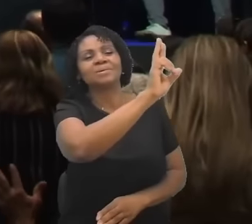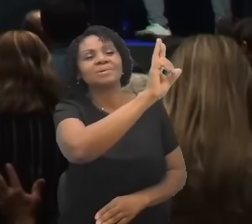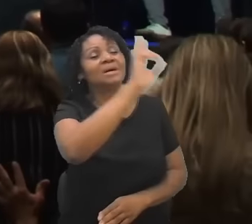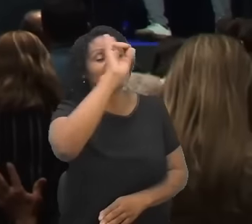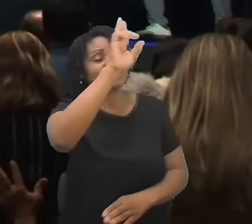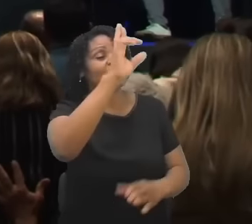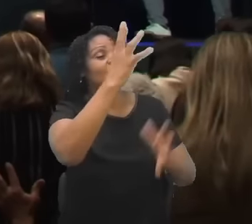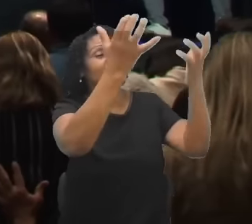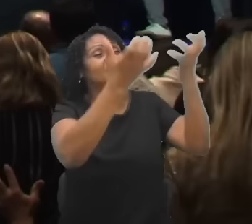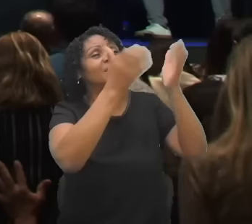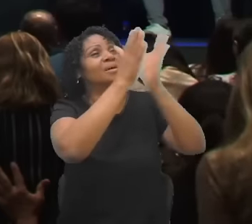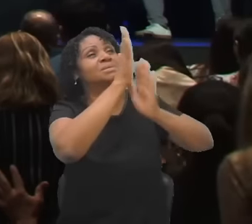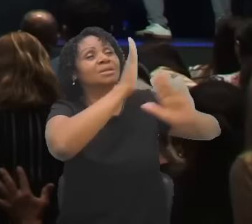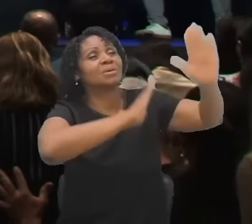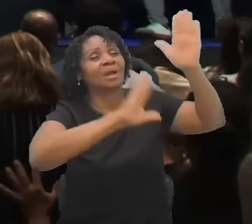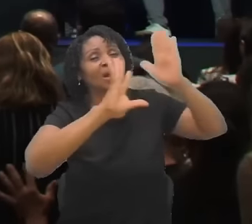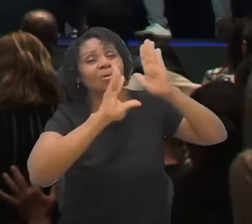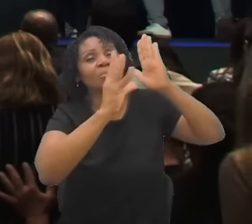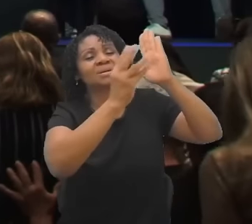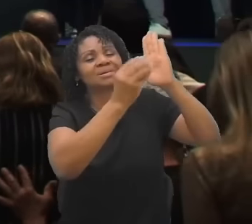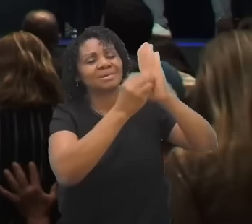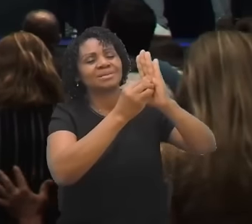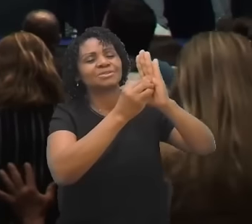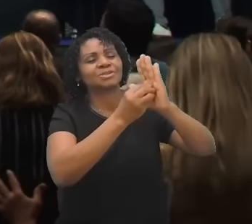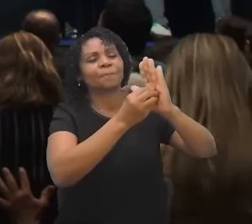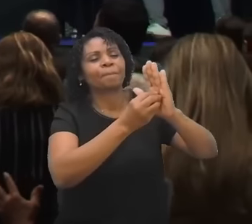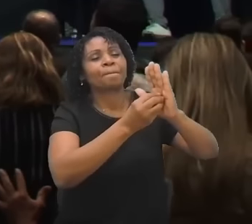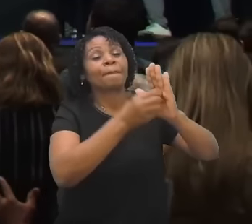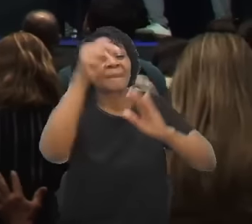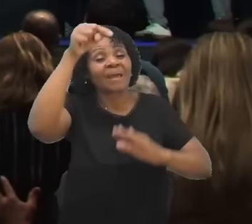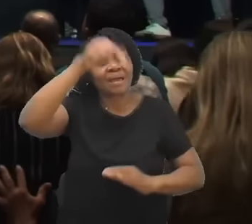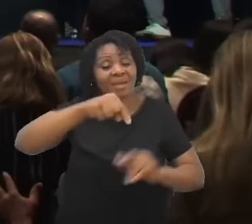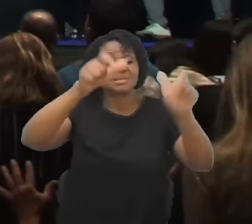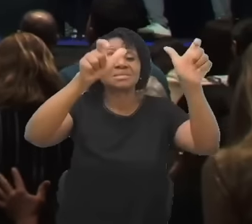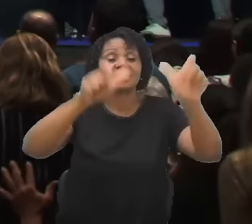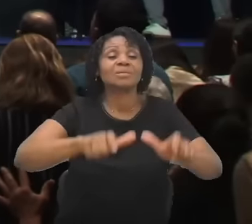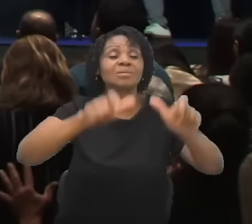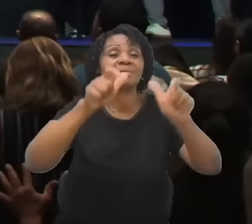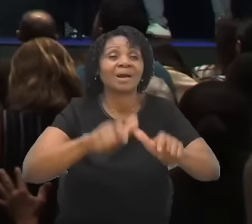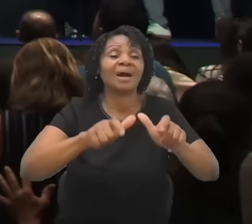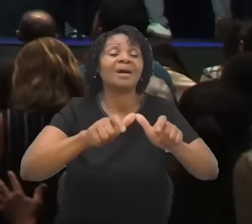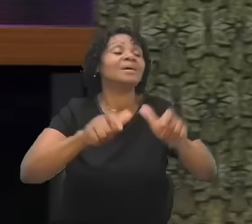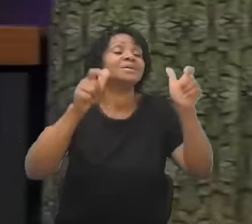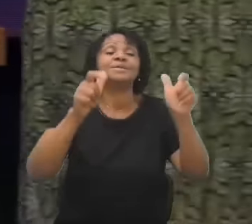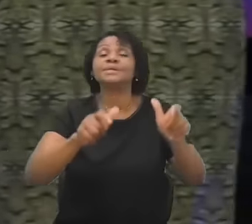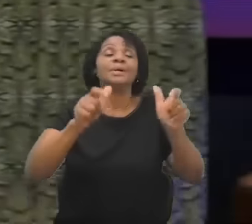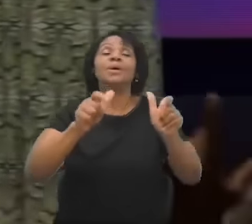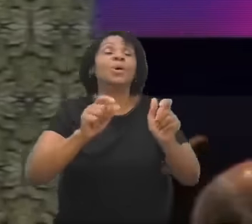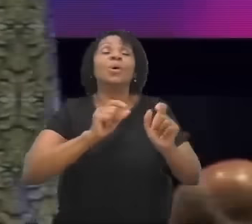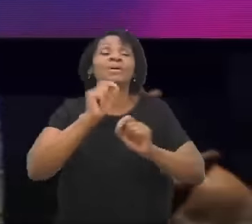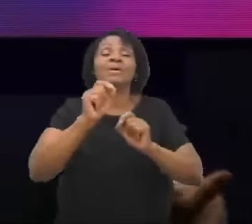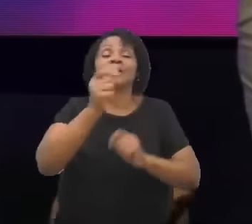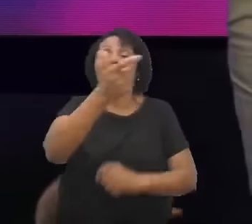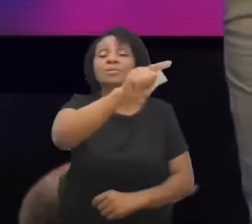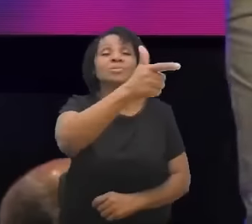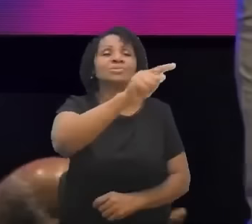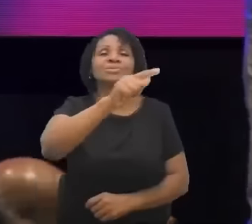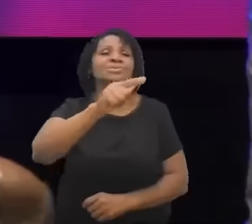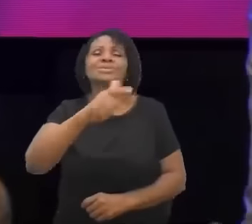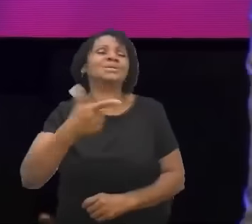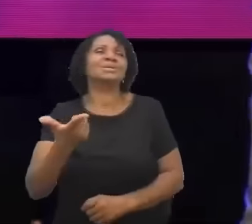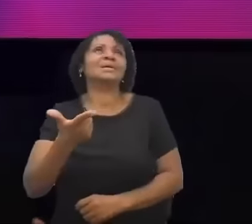Nós queremos te adorar como igreja. Senhor, um dia este lugar, ele foi um lugar onde não tinha,